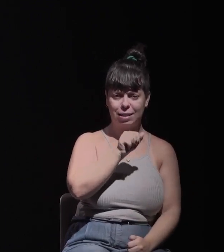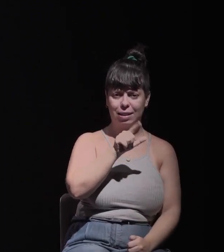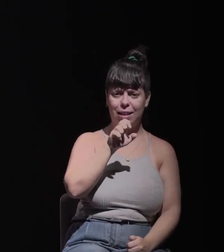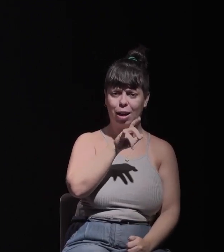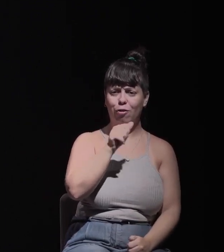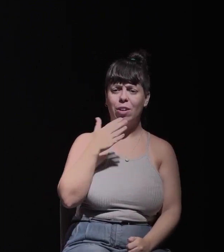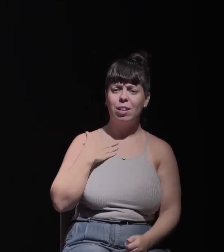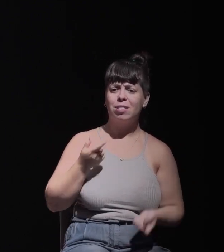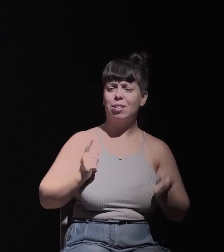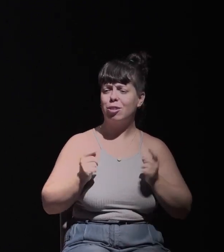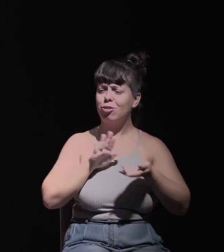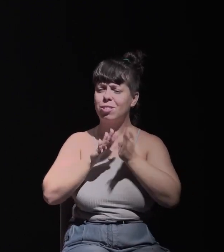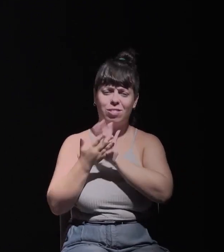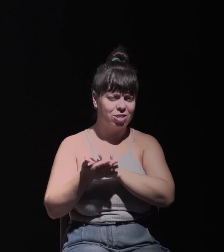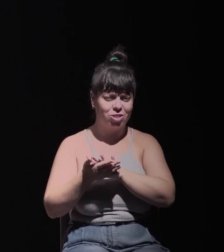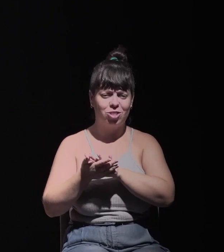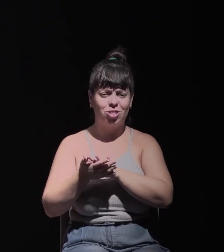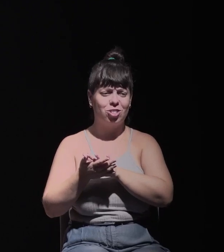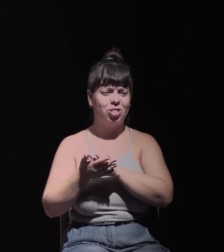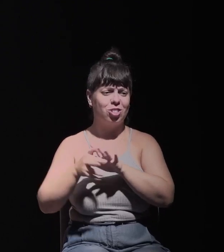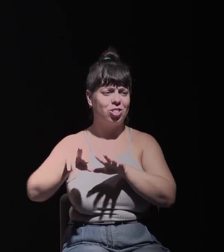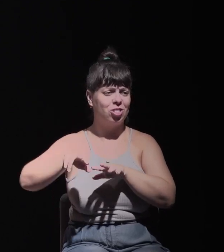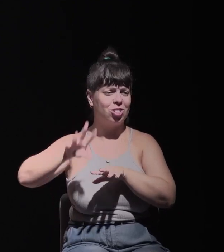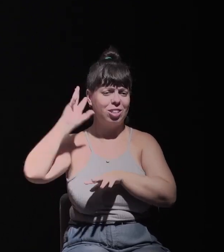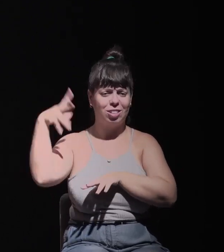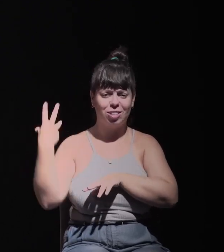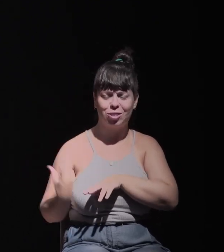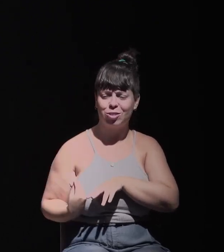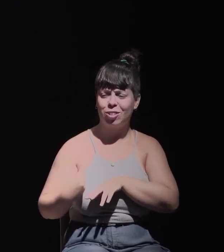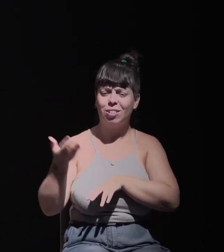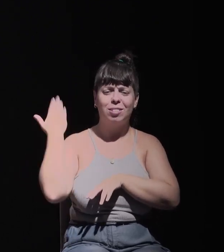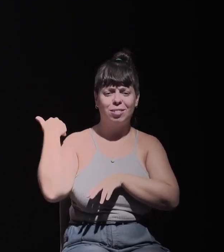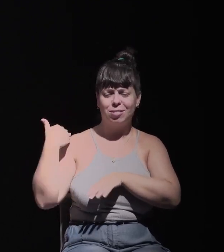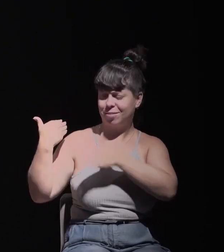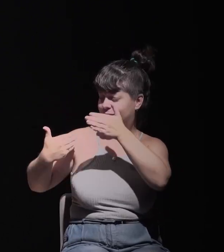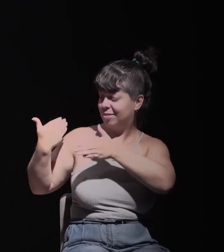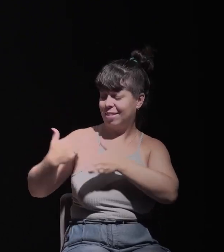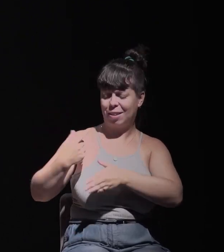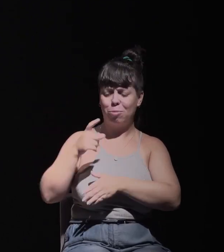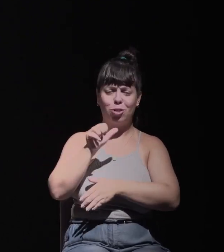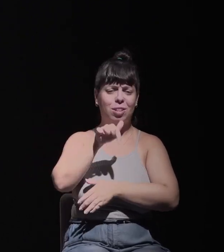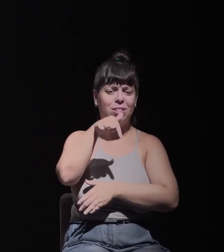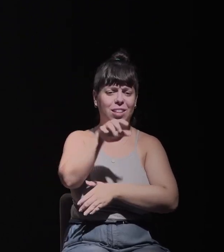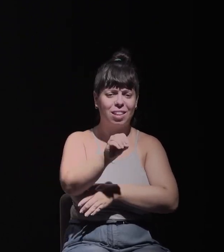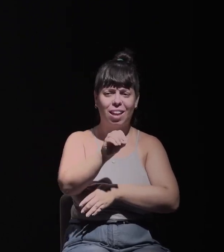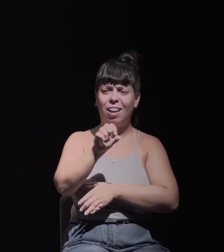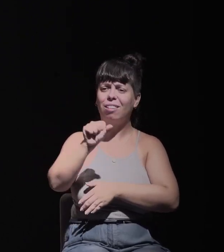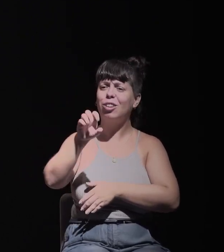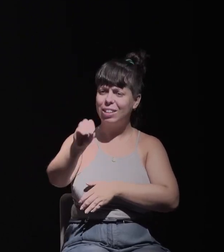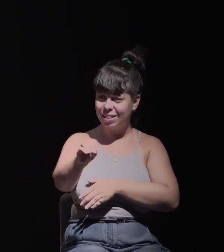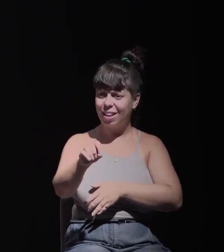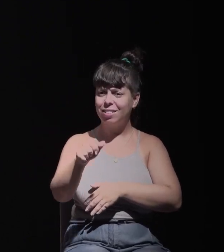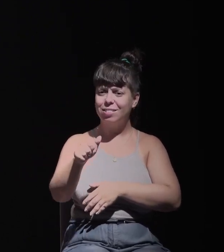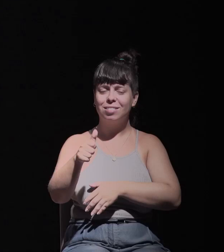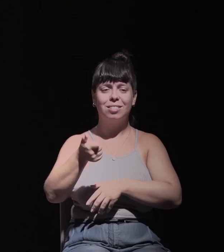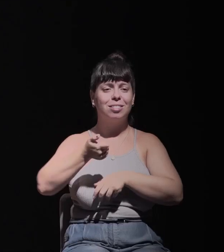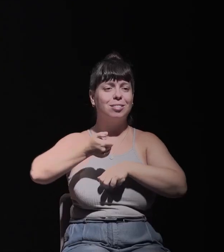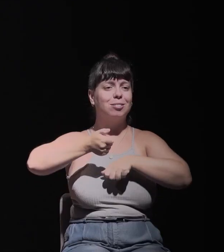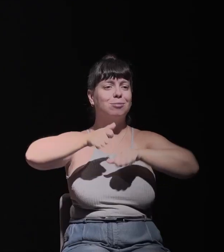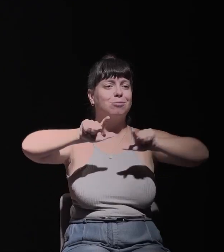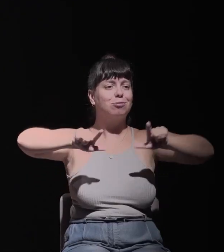transexuais, toda aquela gente da década de 70, 80, que alegrava o